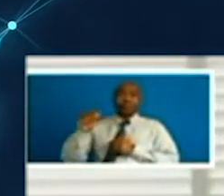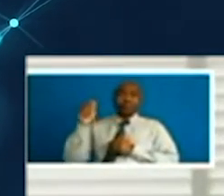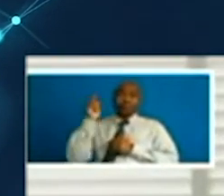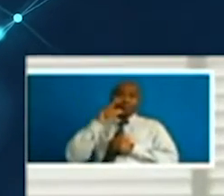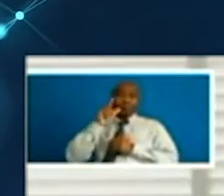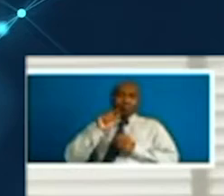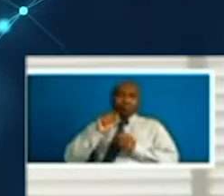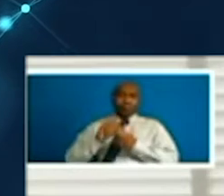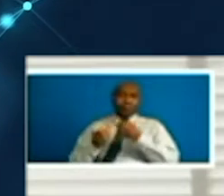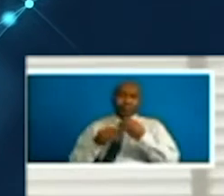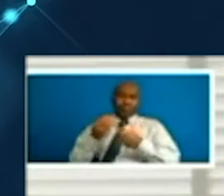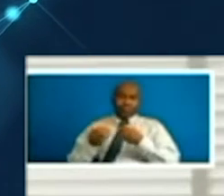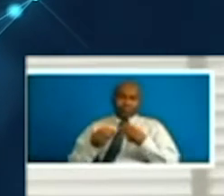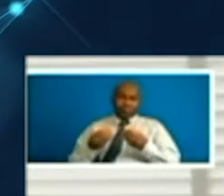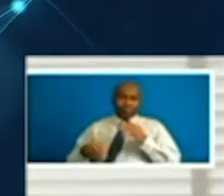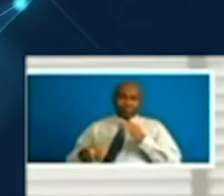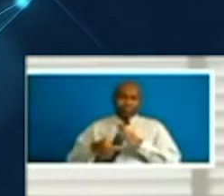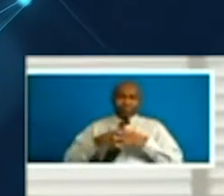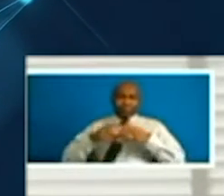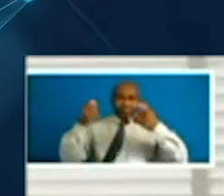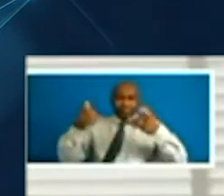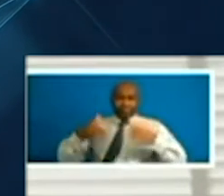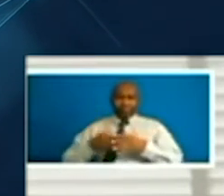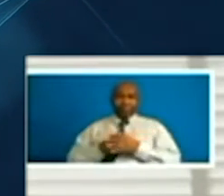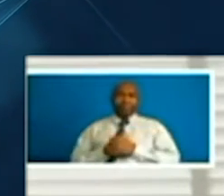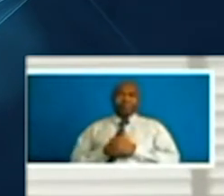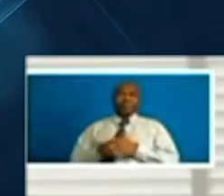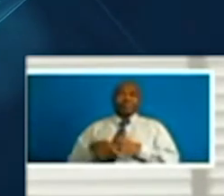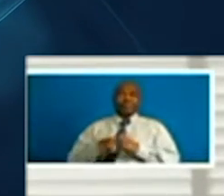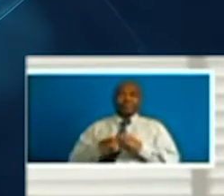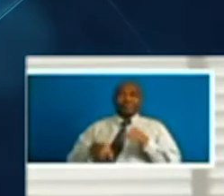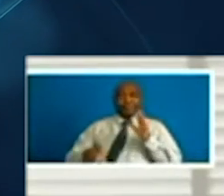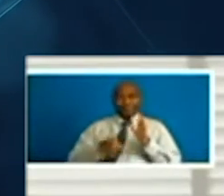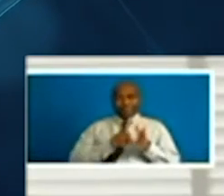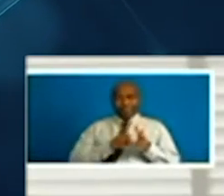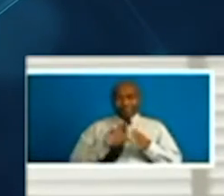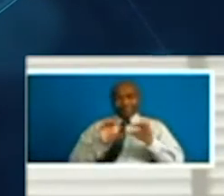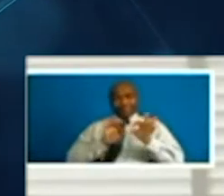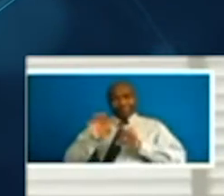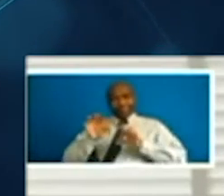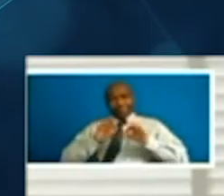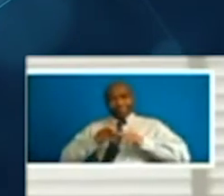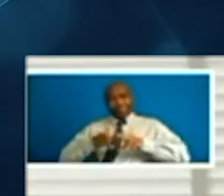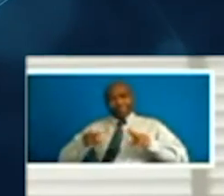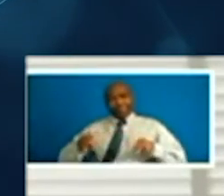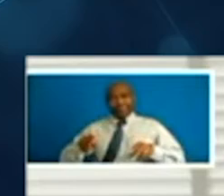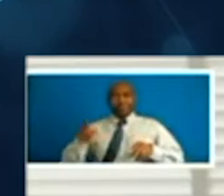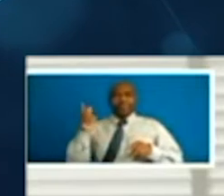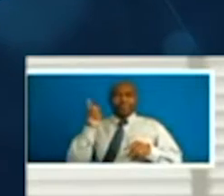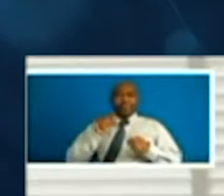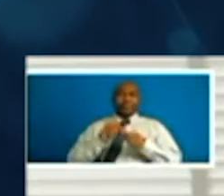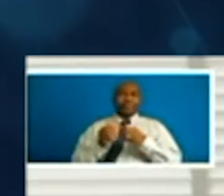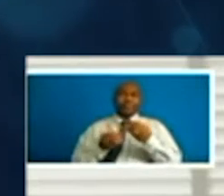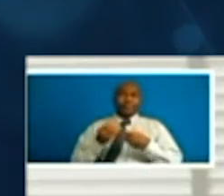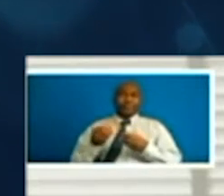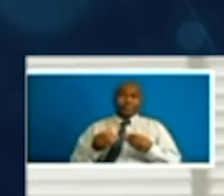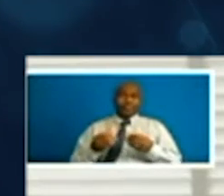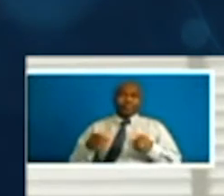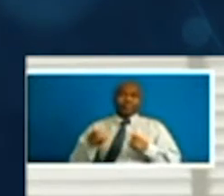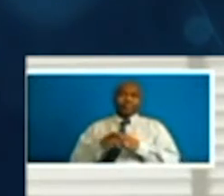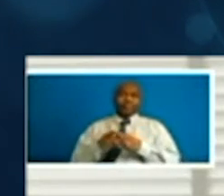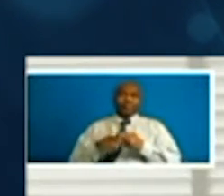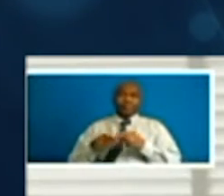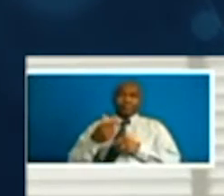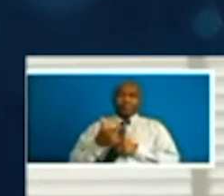do desempenho dos atos dos seus atos demonstrando o controle no gasto público no quadriênio